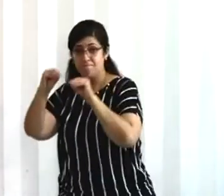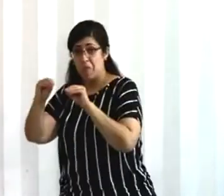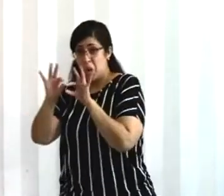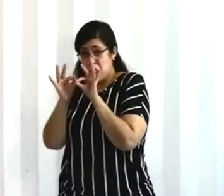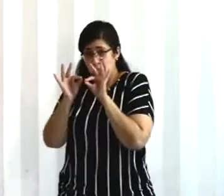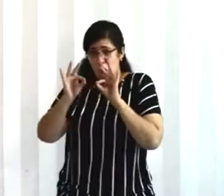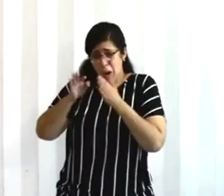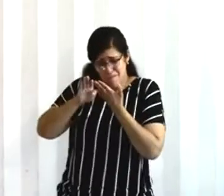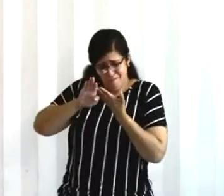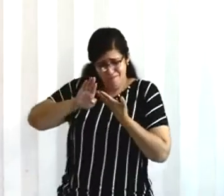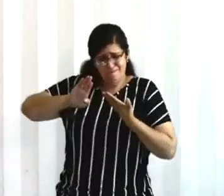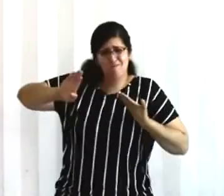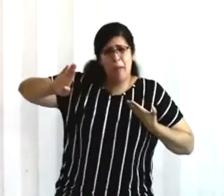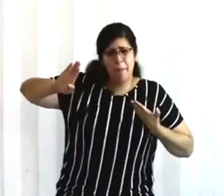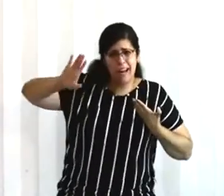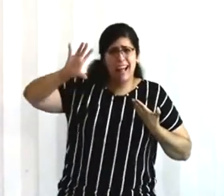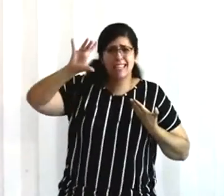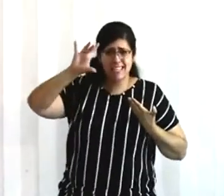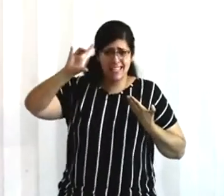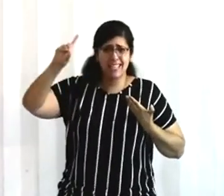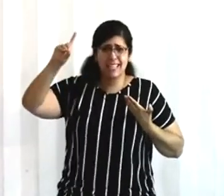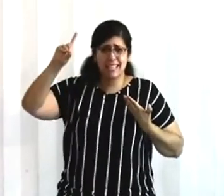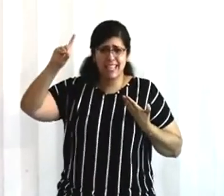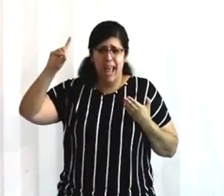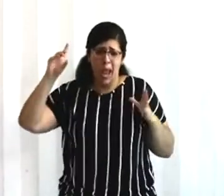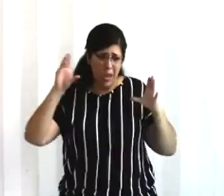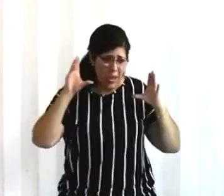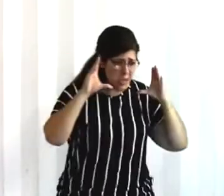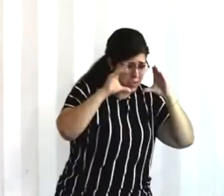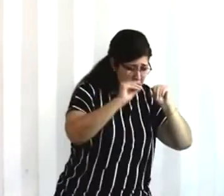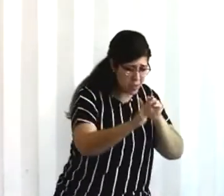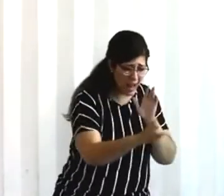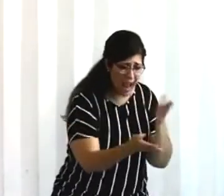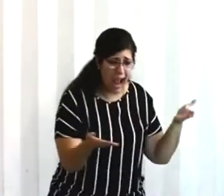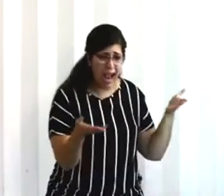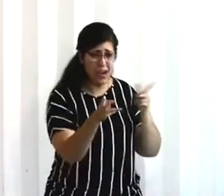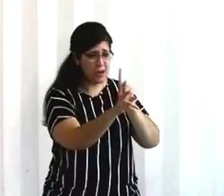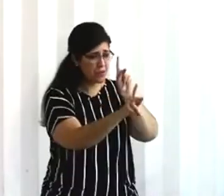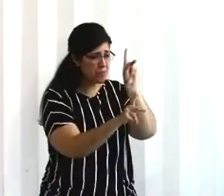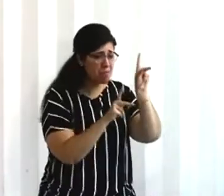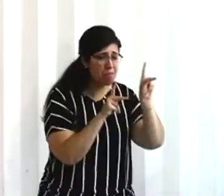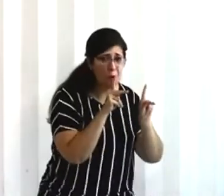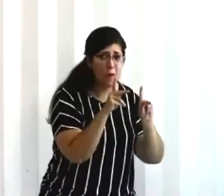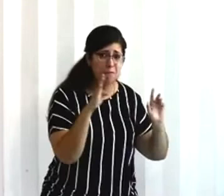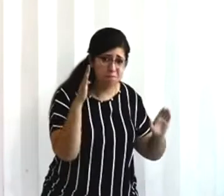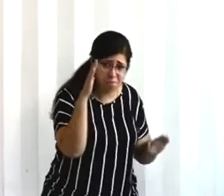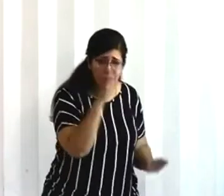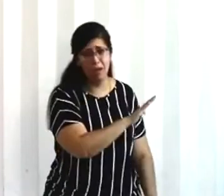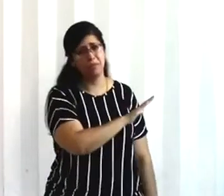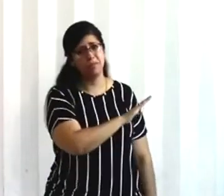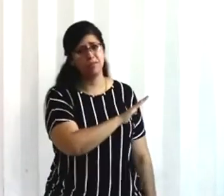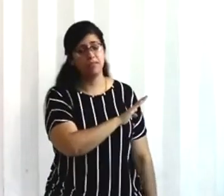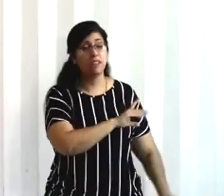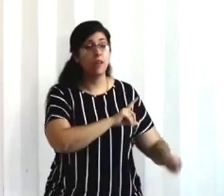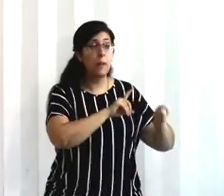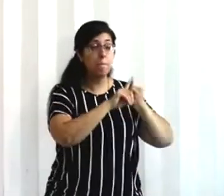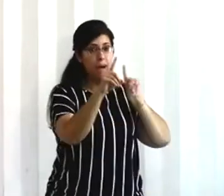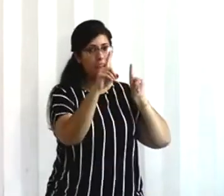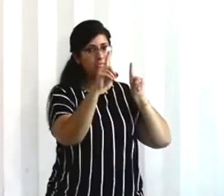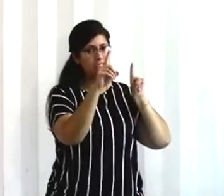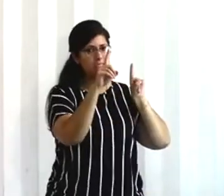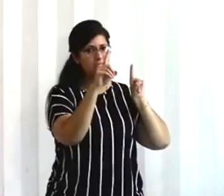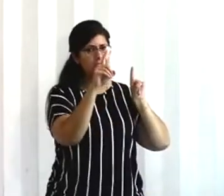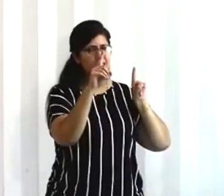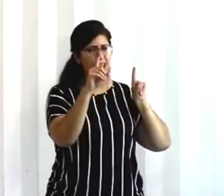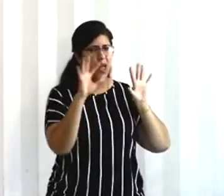de Deus, as trevas que estavam sobre eles, mas a promessa de que